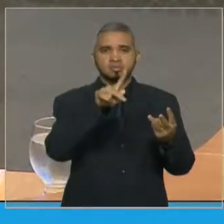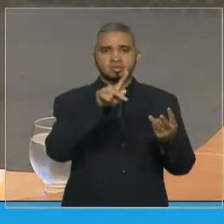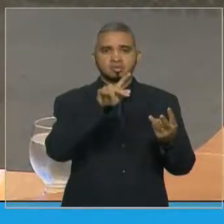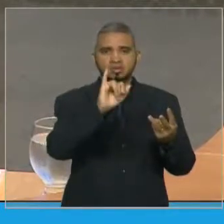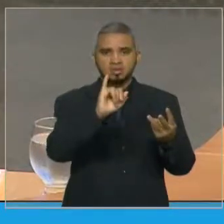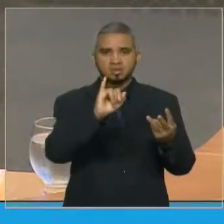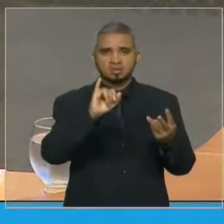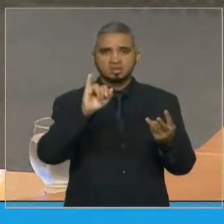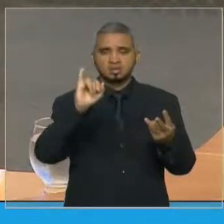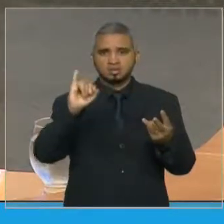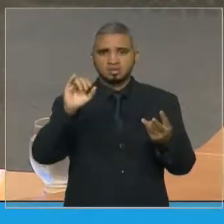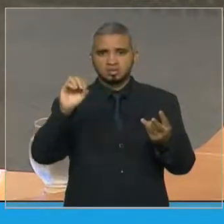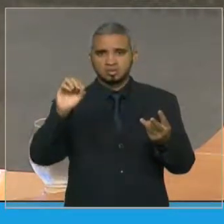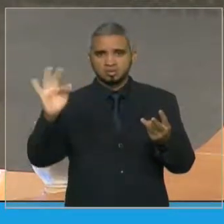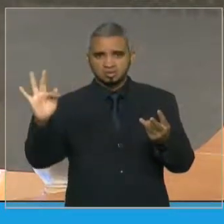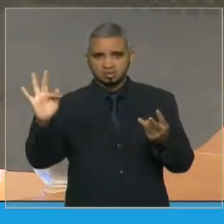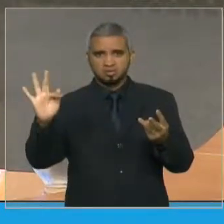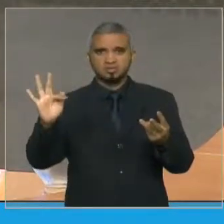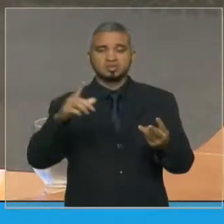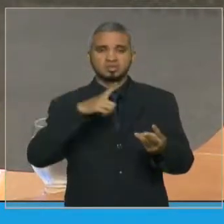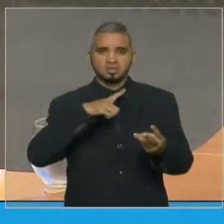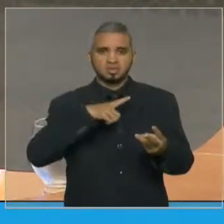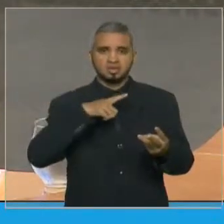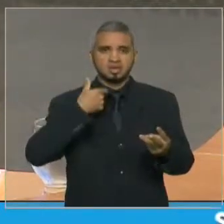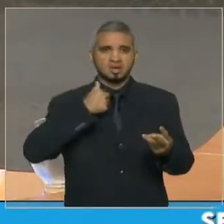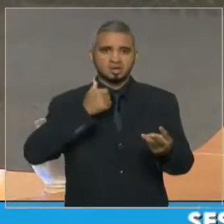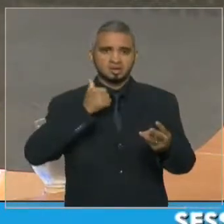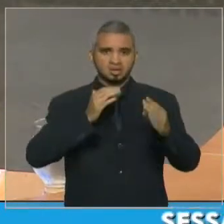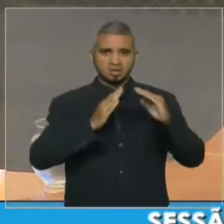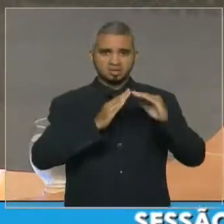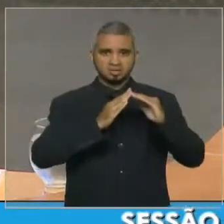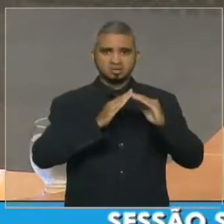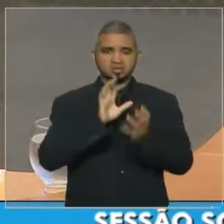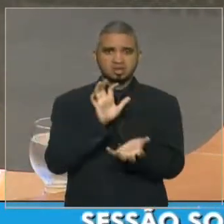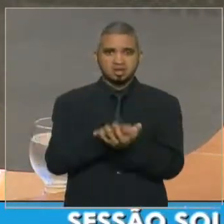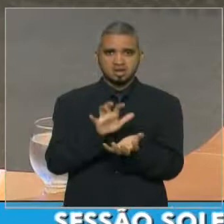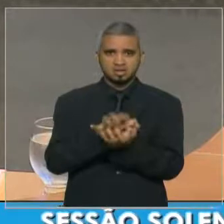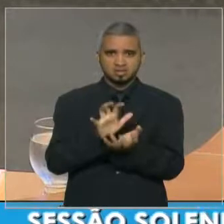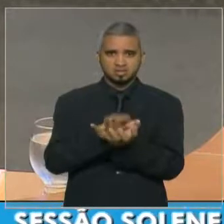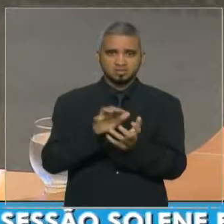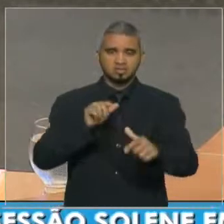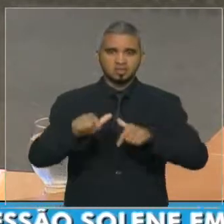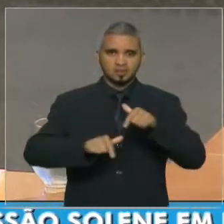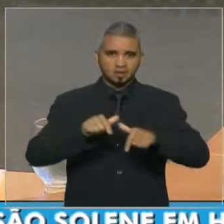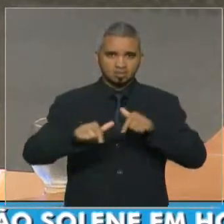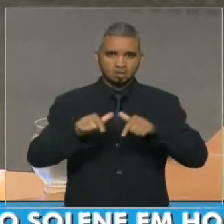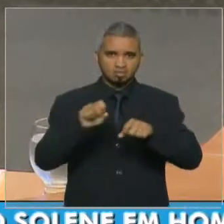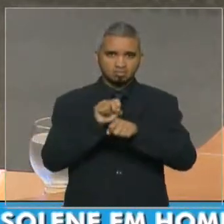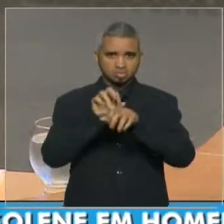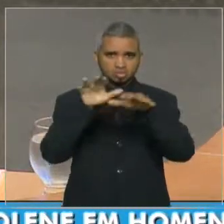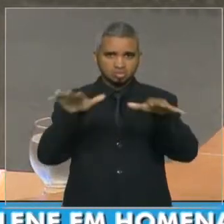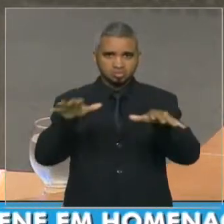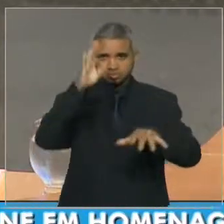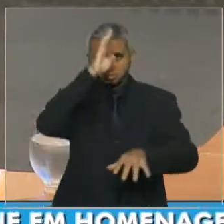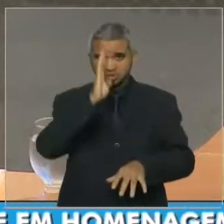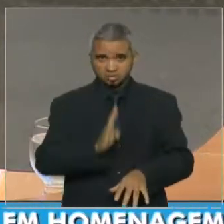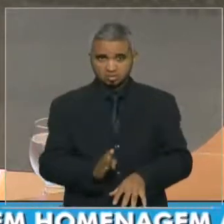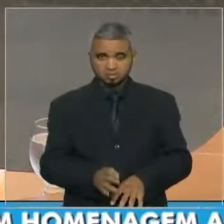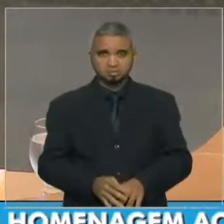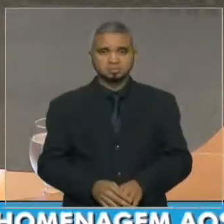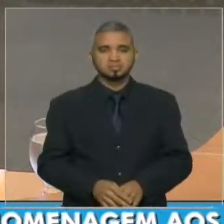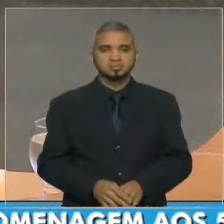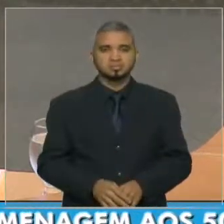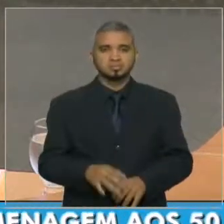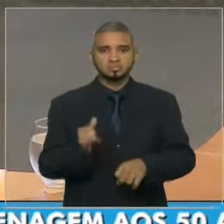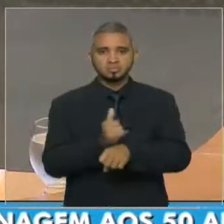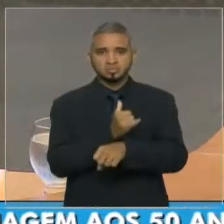centralizada hoje na Delegacia de Recife, que trabalha para todo o país. Como estratégia de educação fiscal, a Receita